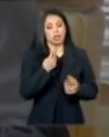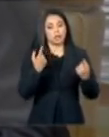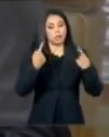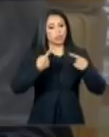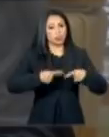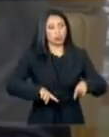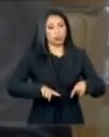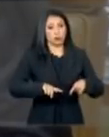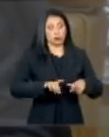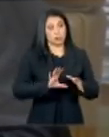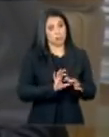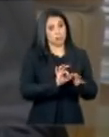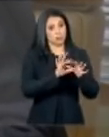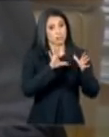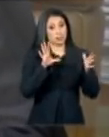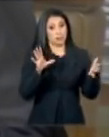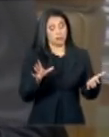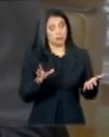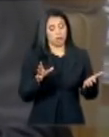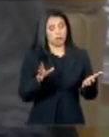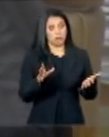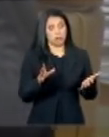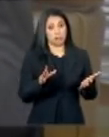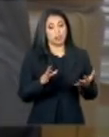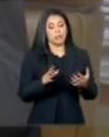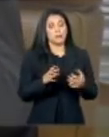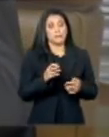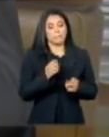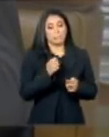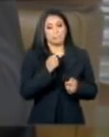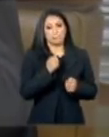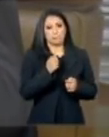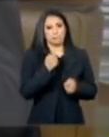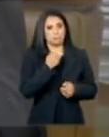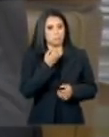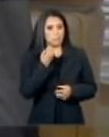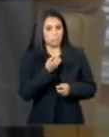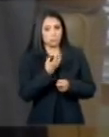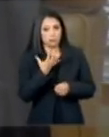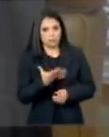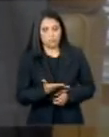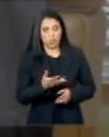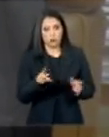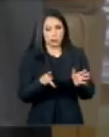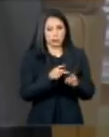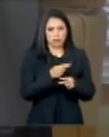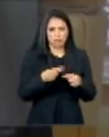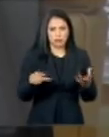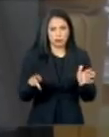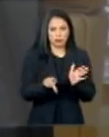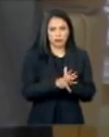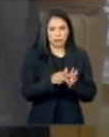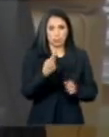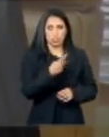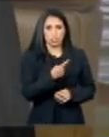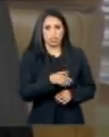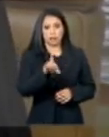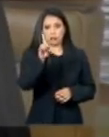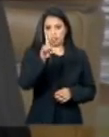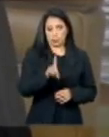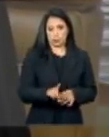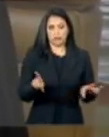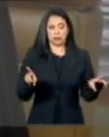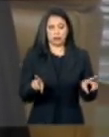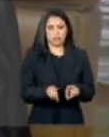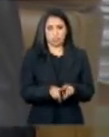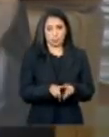bens ou de seus direitos sem o devido processo legal notadamente naqueles casos em que se estabelece uma relação